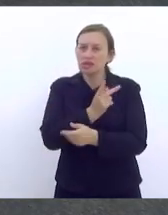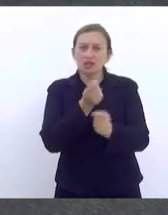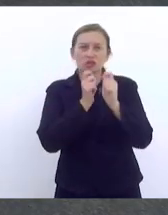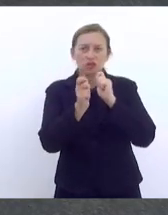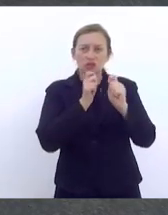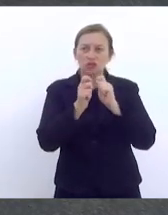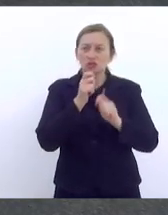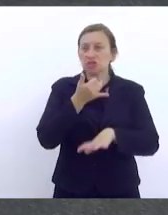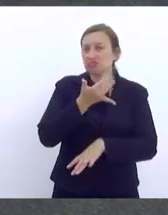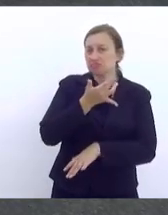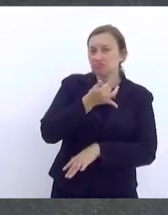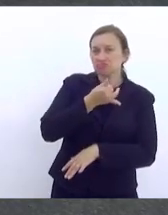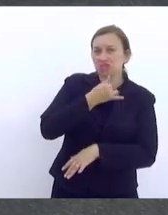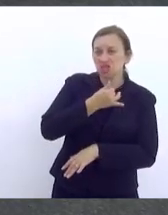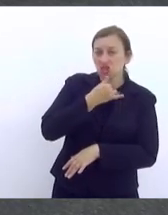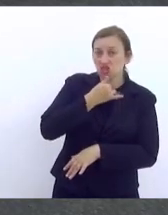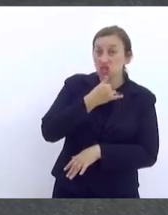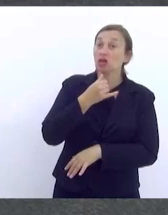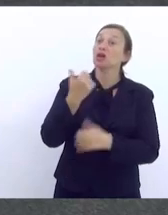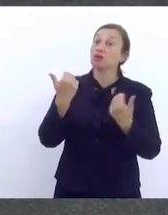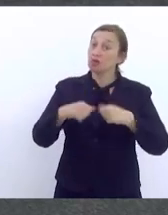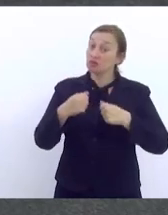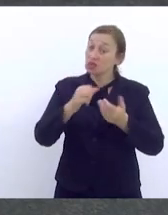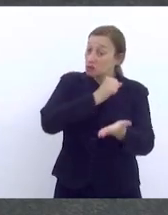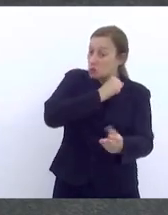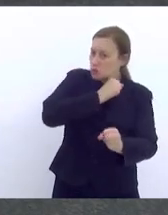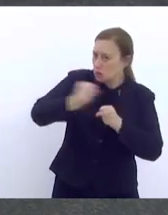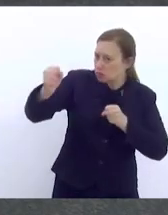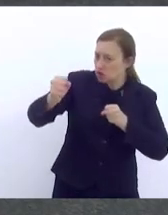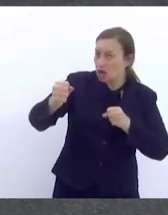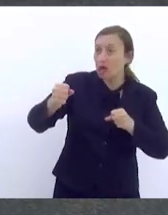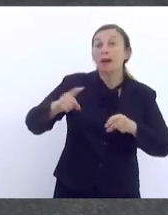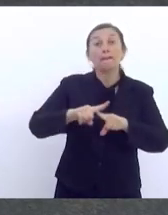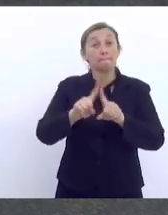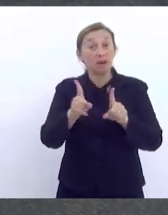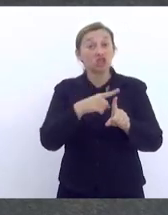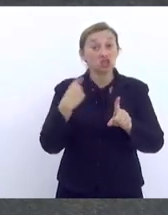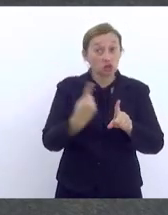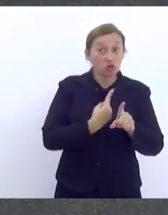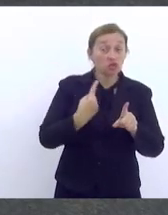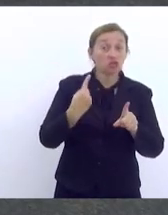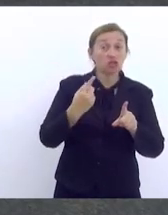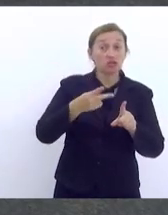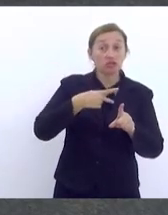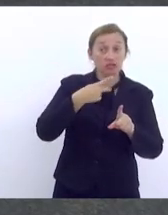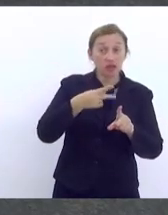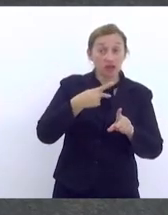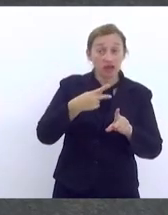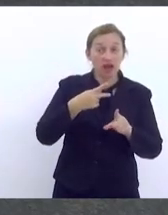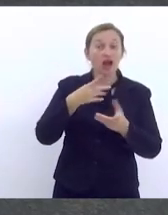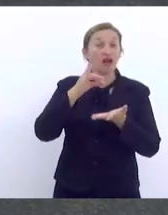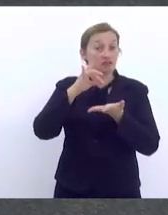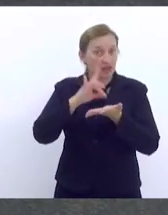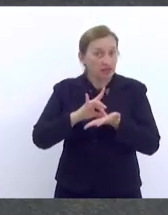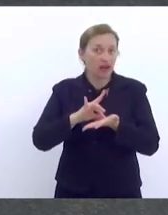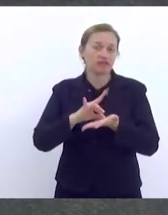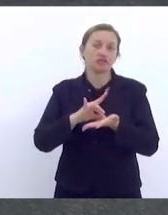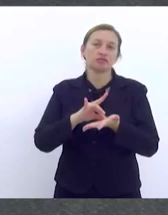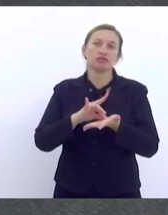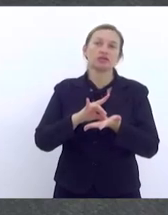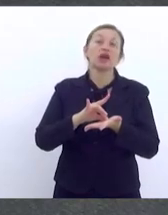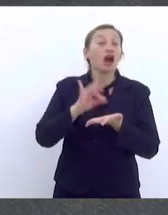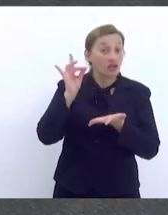lamentável e nós devemos sim repudiar mas nós devemos trazer a luz a verdade